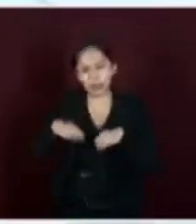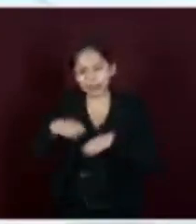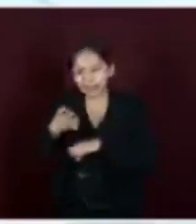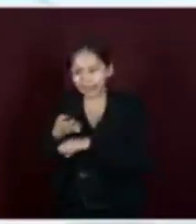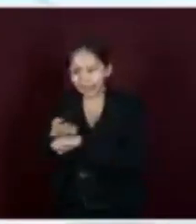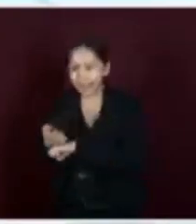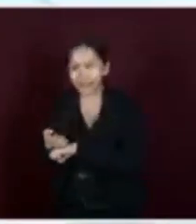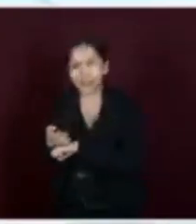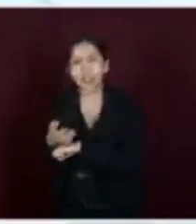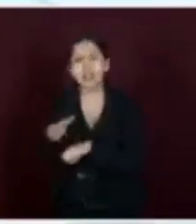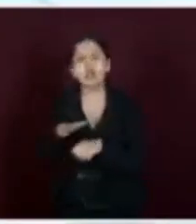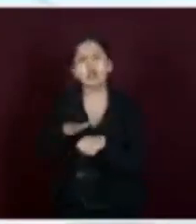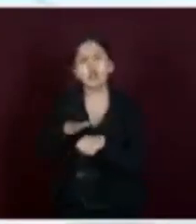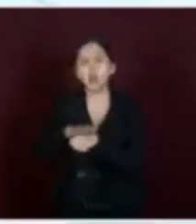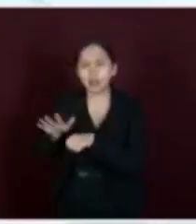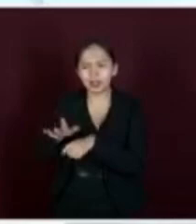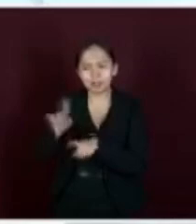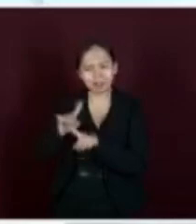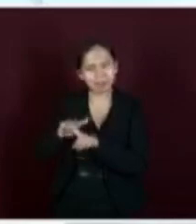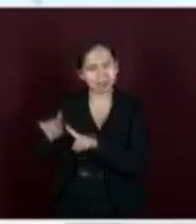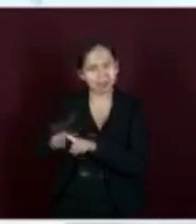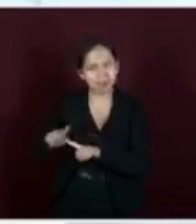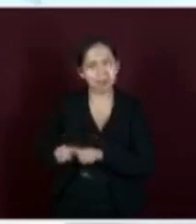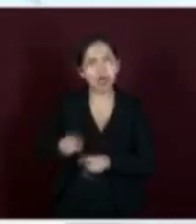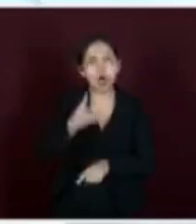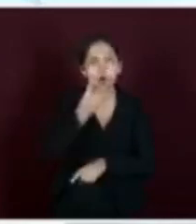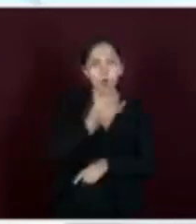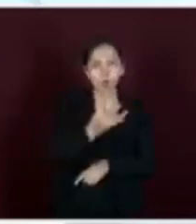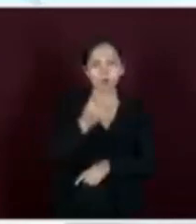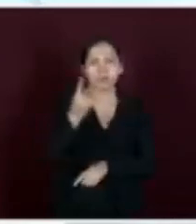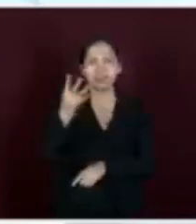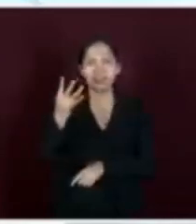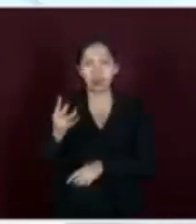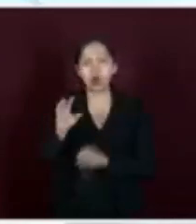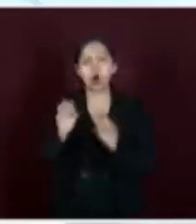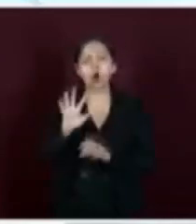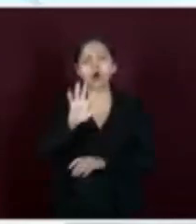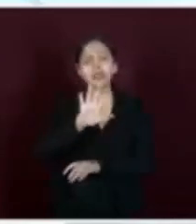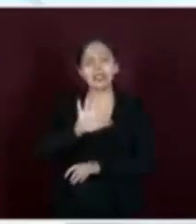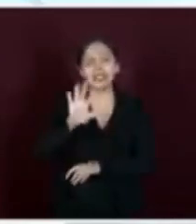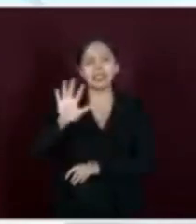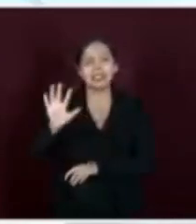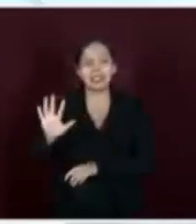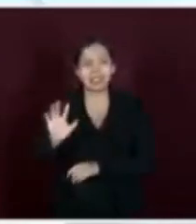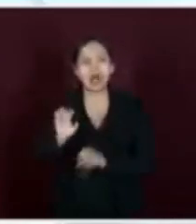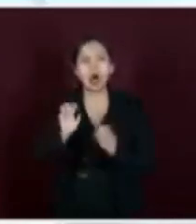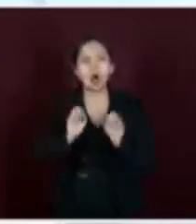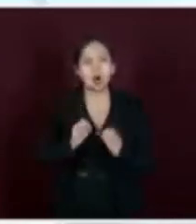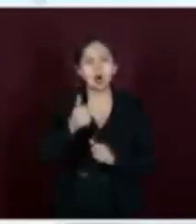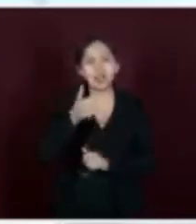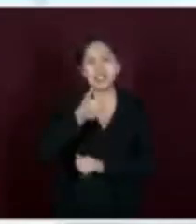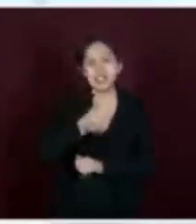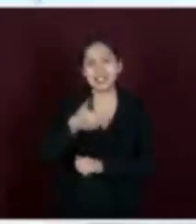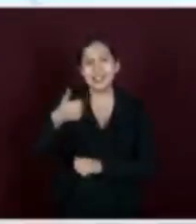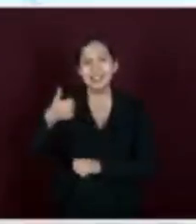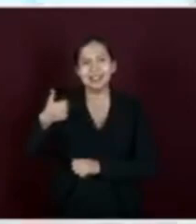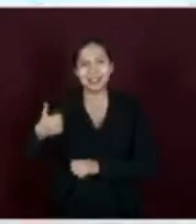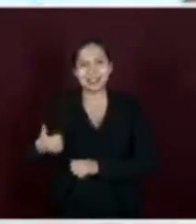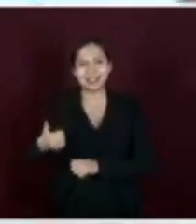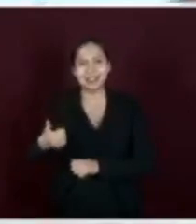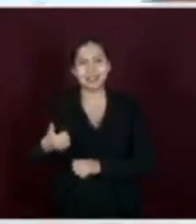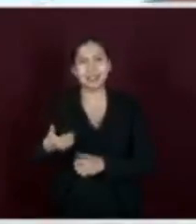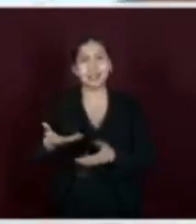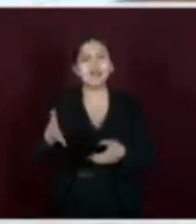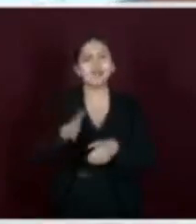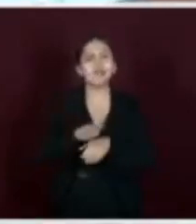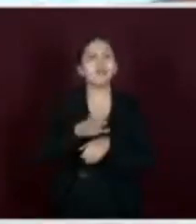ela defende o que Manuel López Obrador, o AMLO, também defende, que é a quarta transformação. A quarta